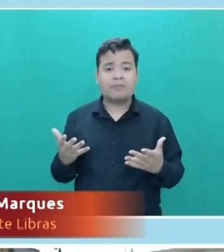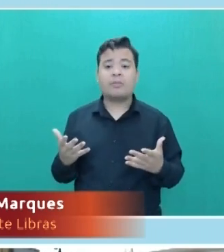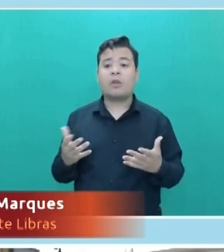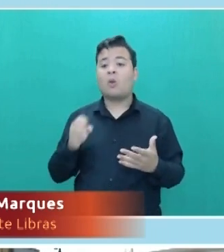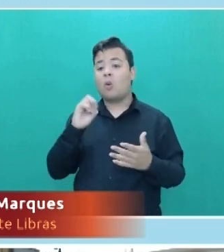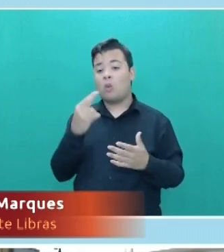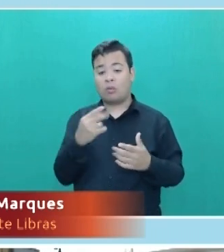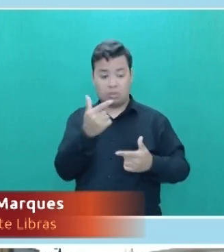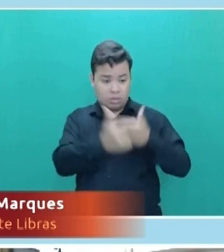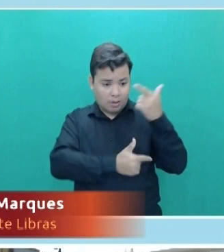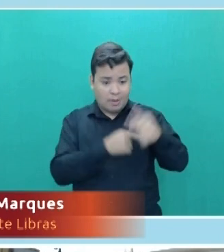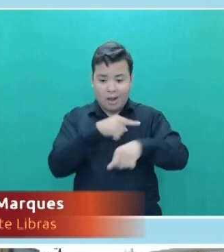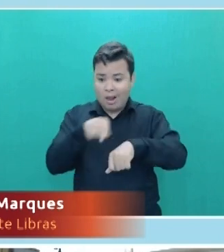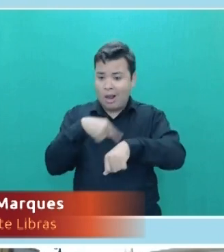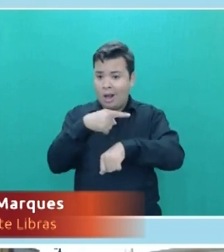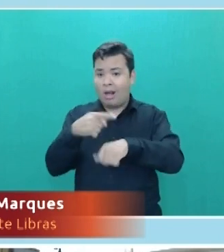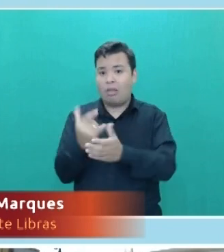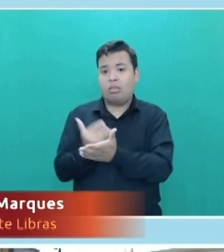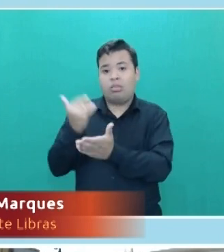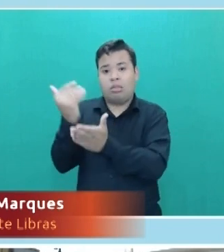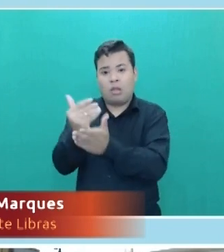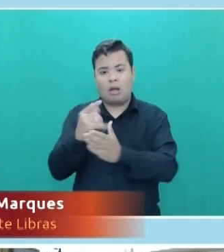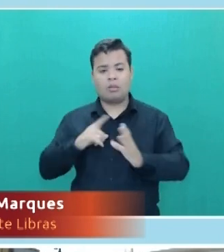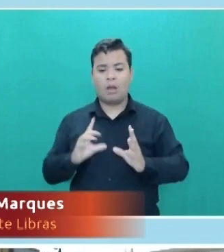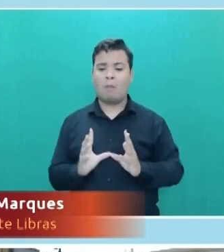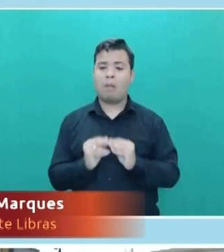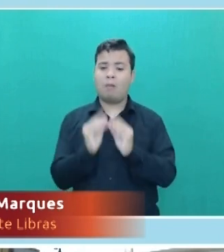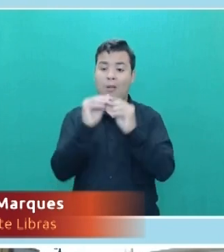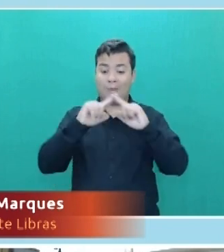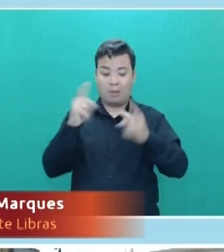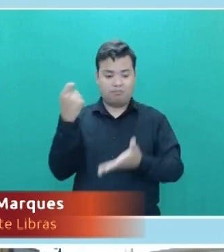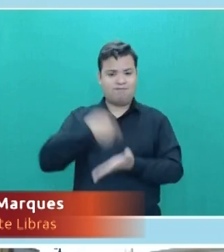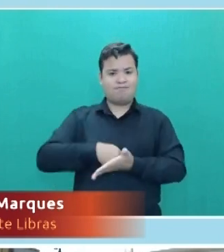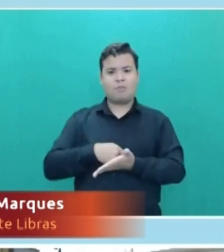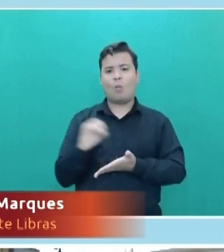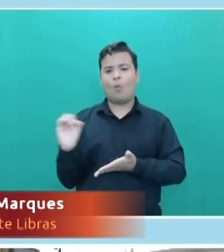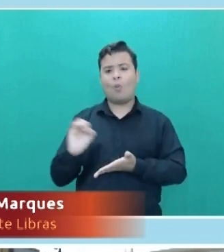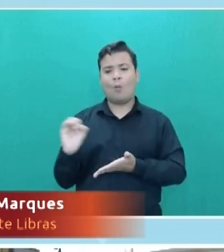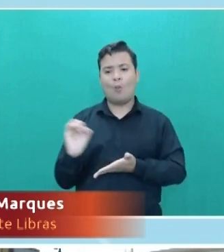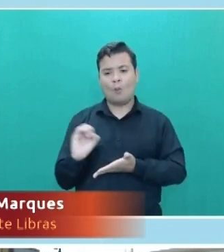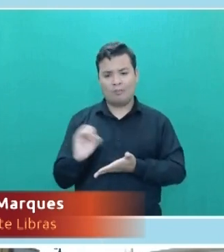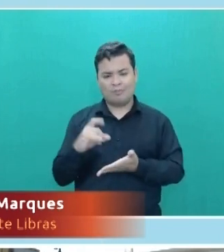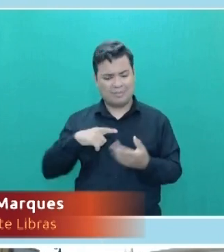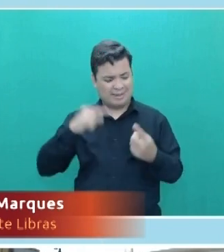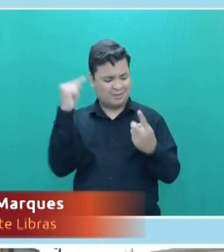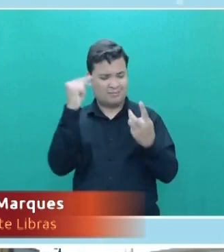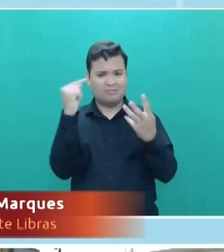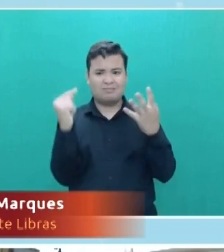de serviço, horas extras não remuneradas, enfim, a gente tem uma gama enorme de questões, né?